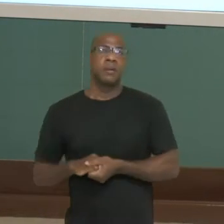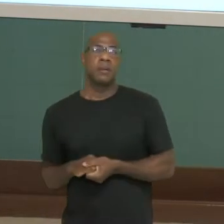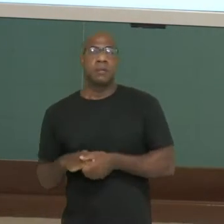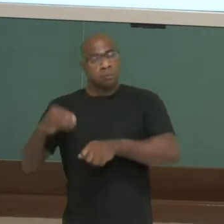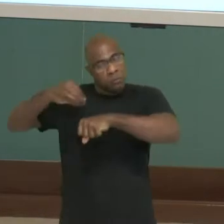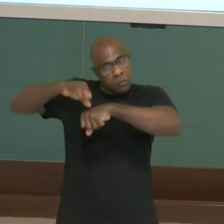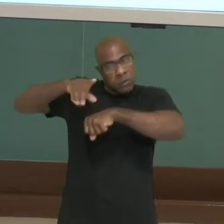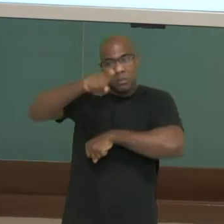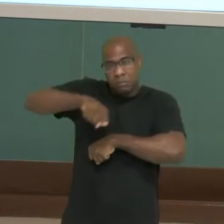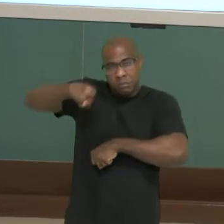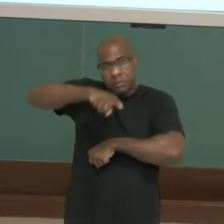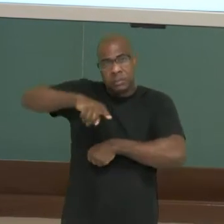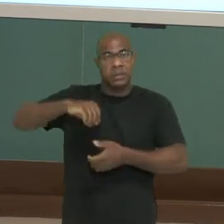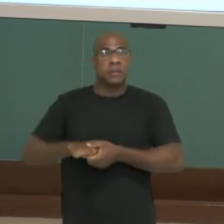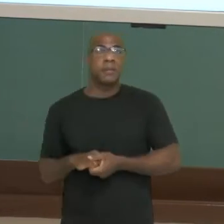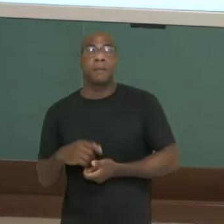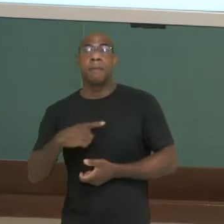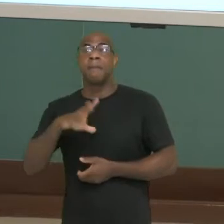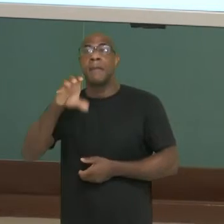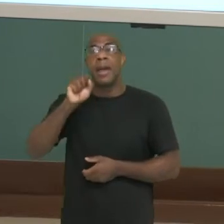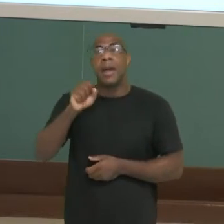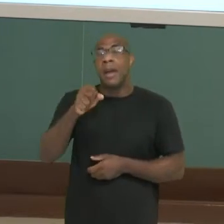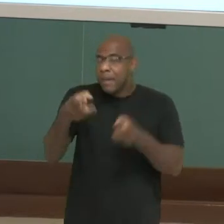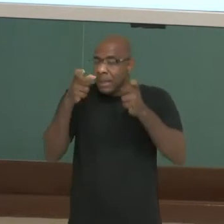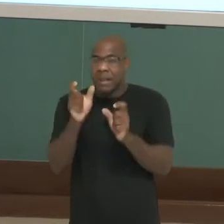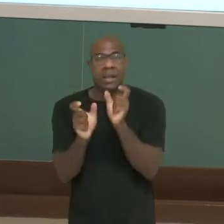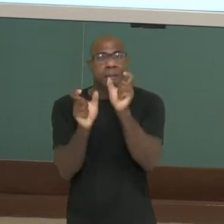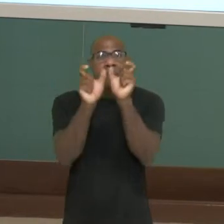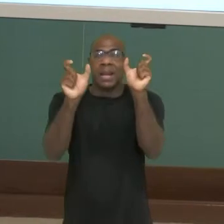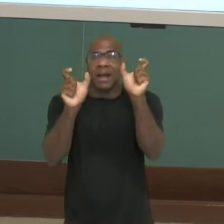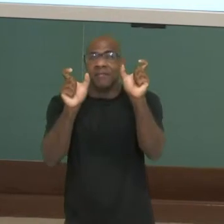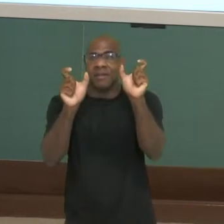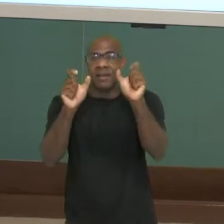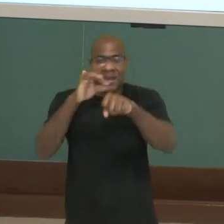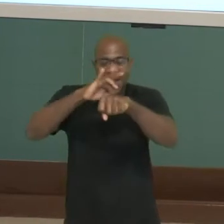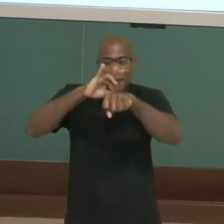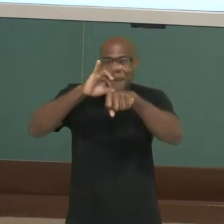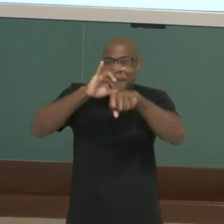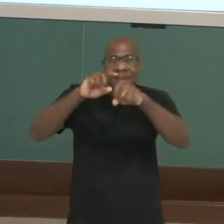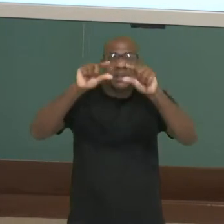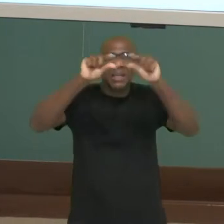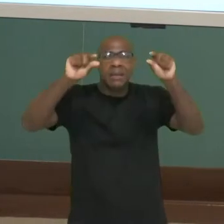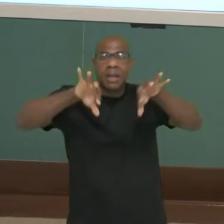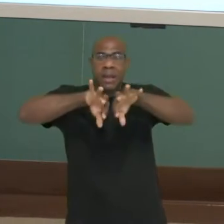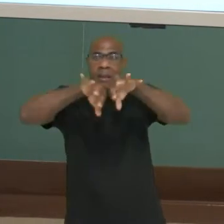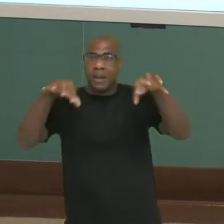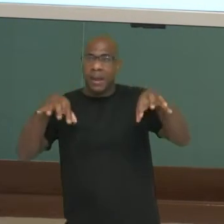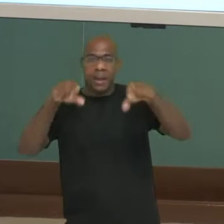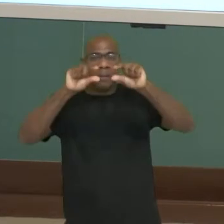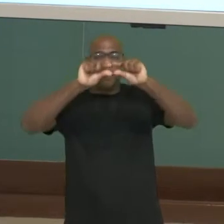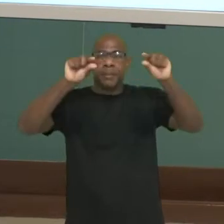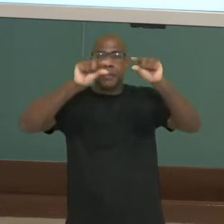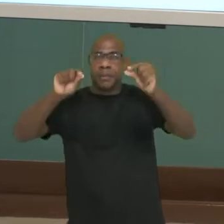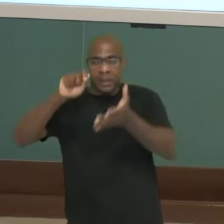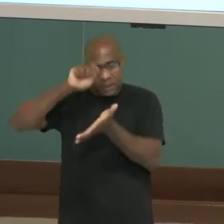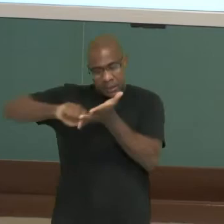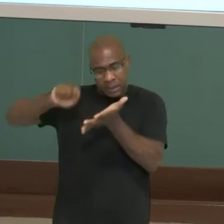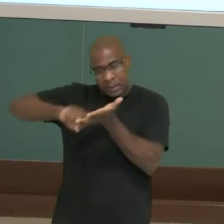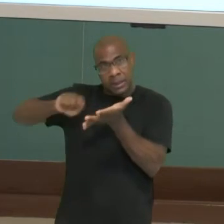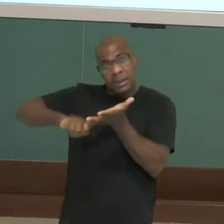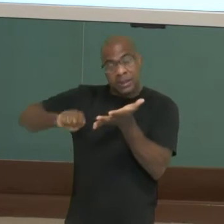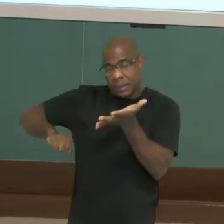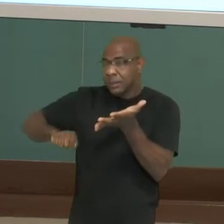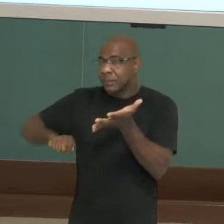para vocês: peguem as palavras que estão em negrito separadamente, anotem nos seus